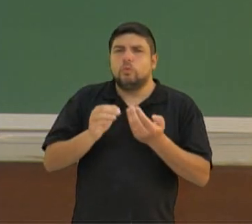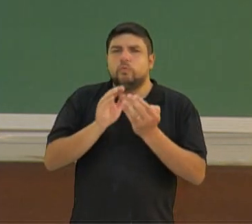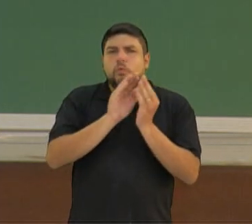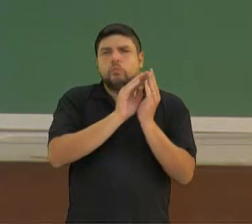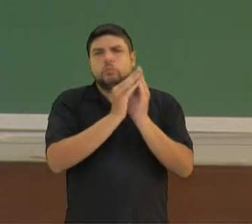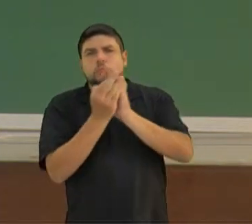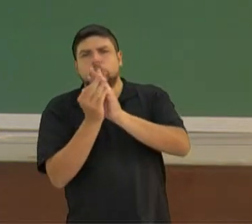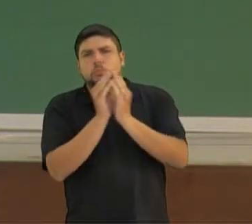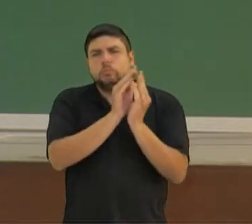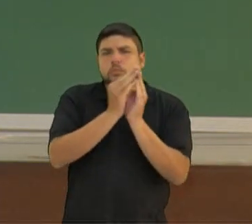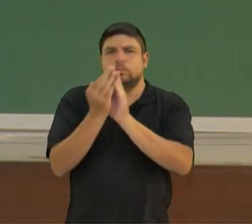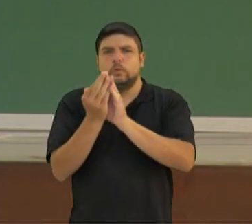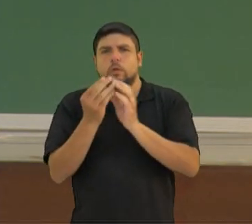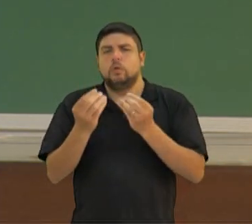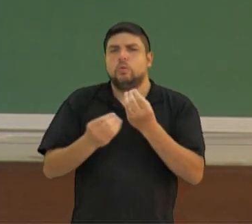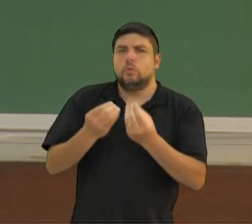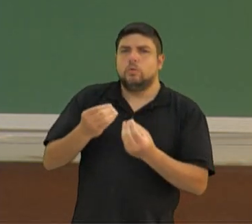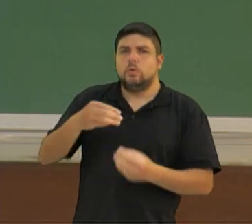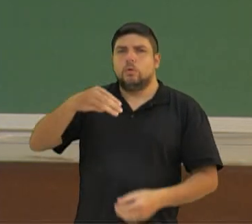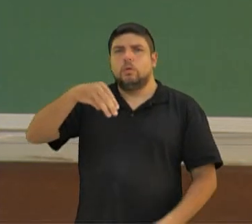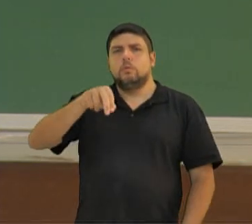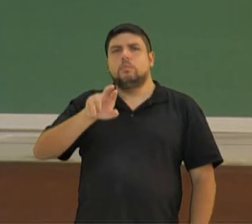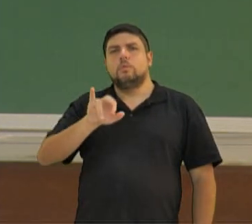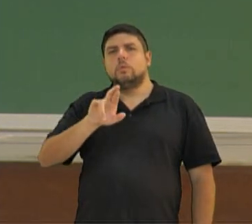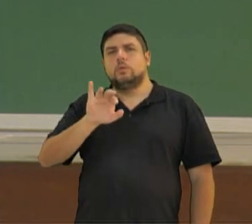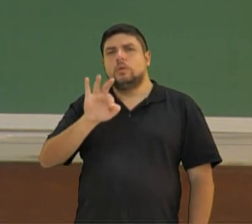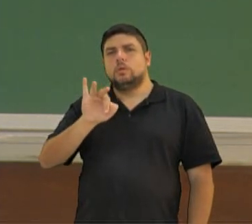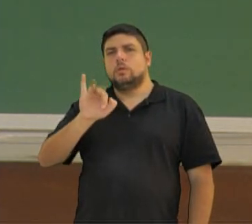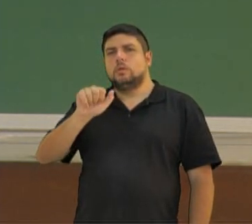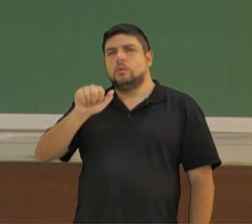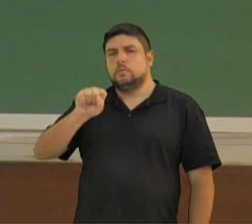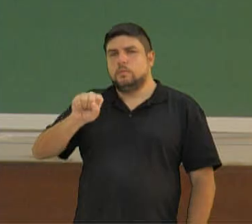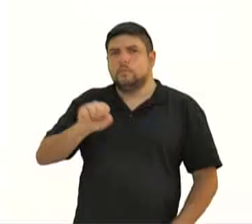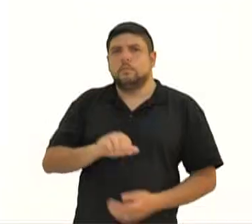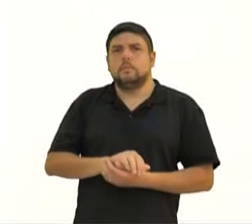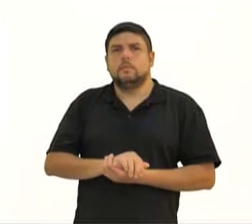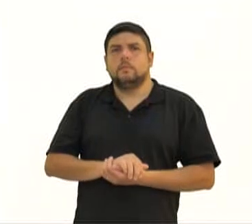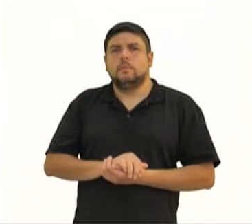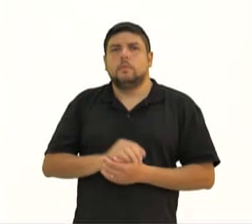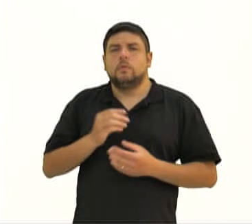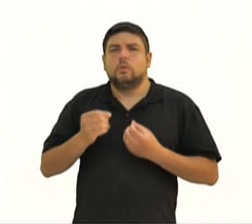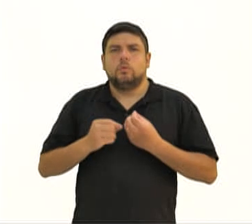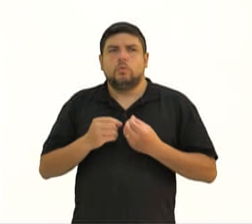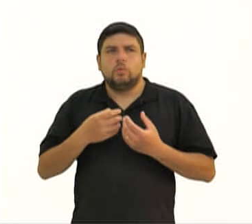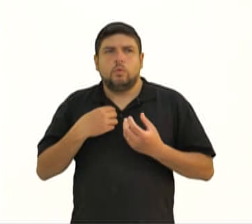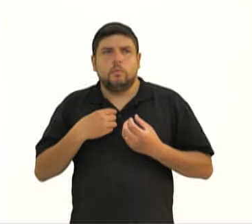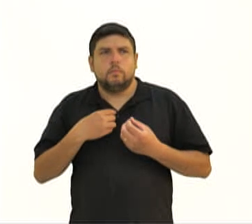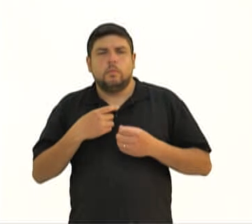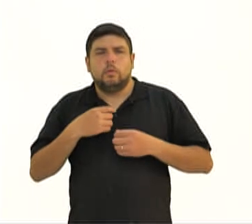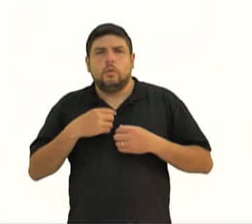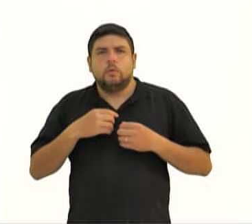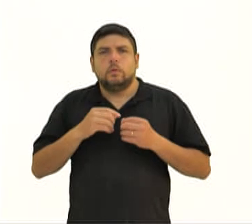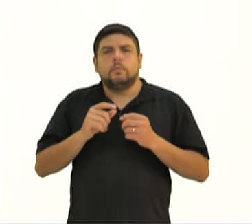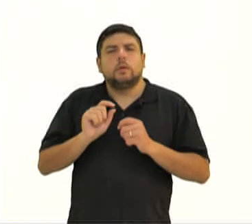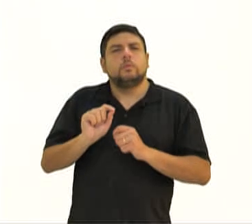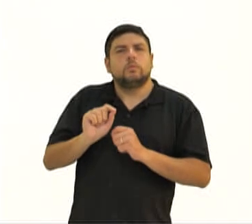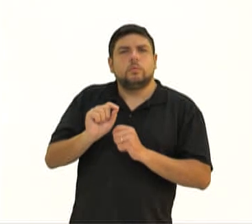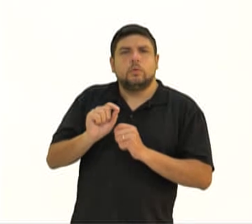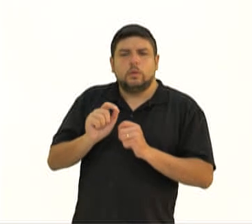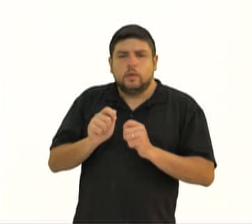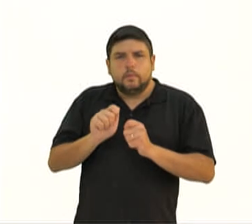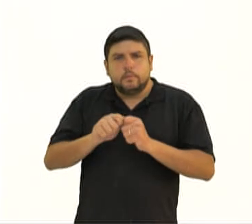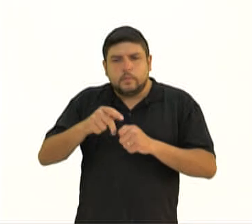as muriquitãs, tá? São pequenos amuletos feitos de pedra para proteger contra doenças